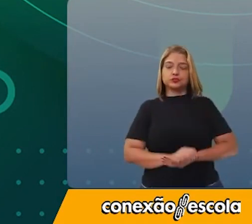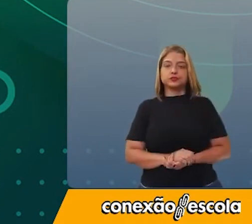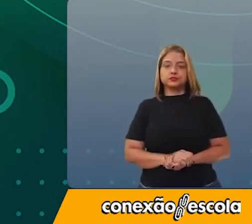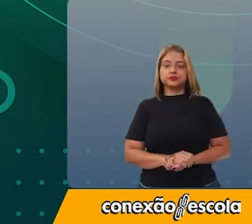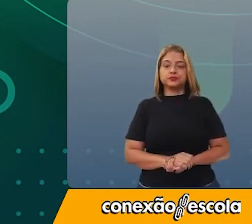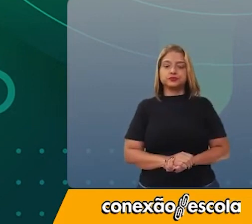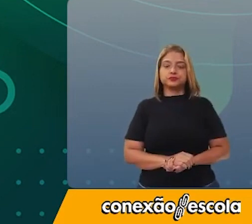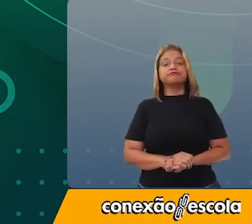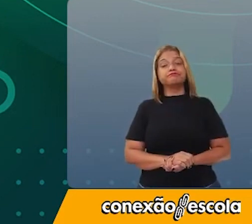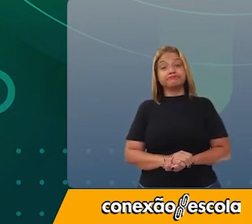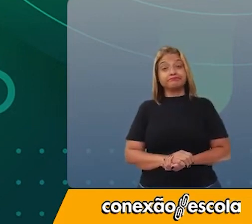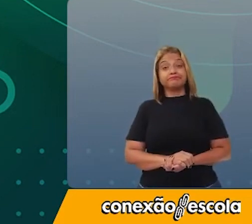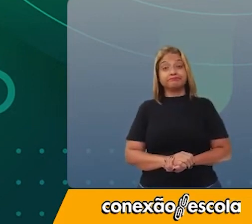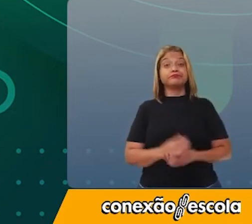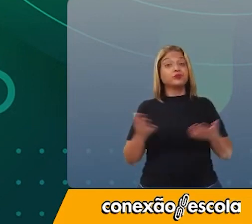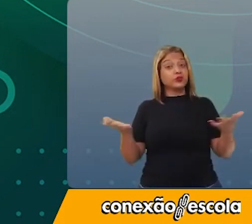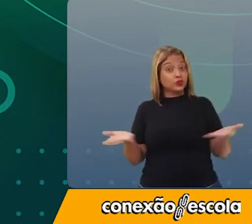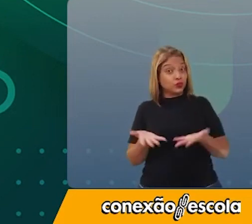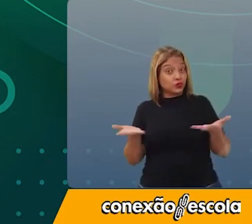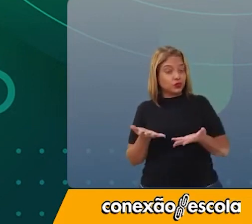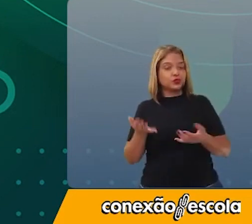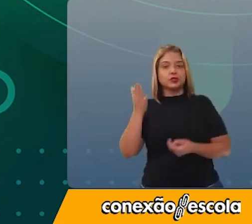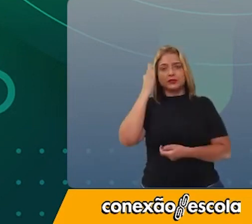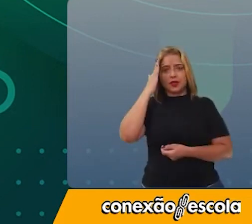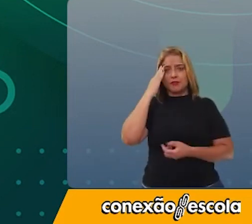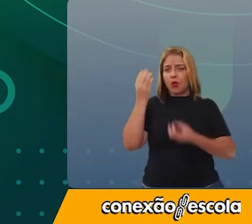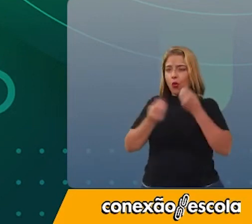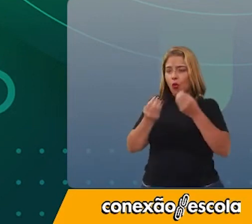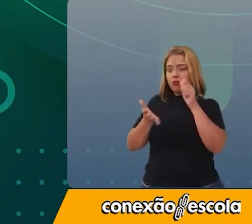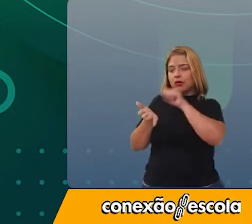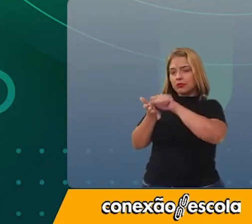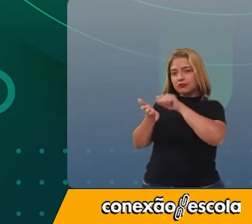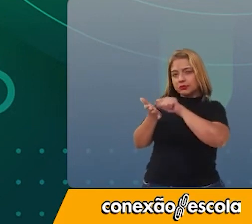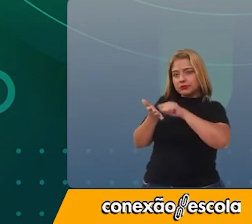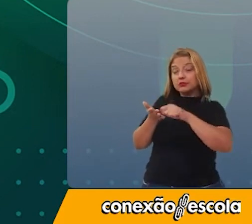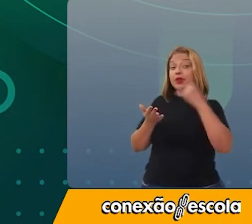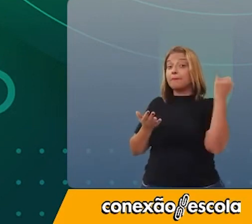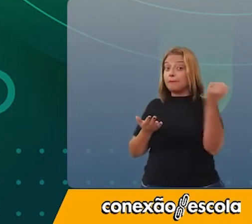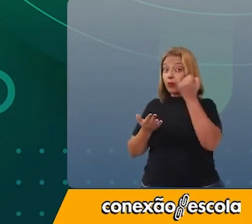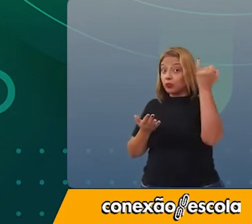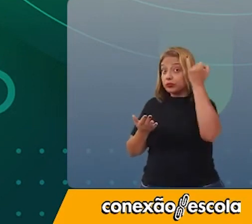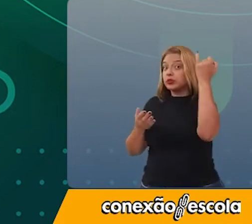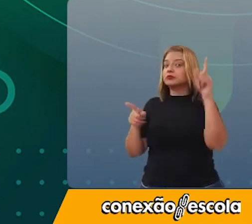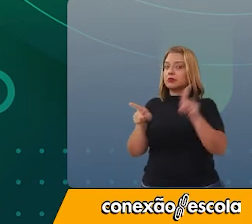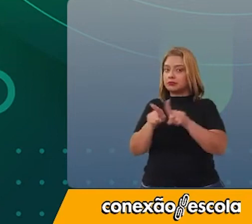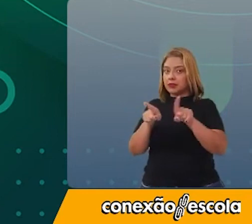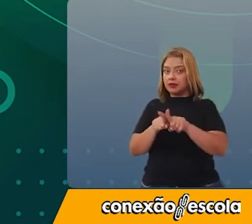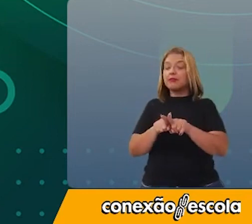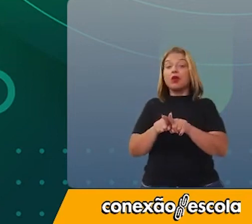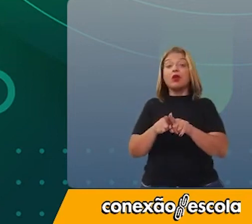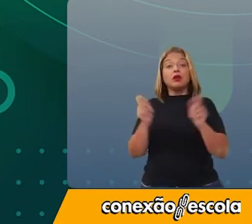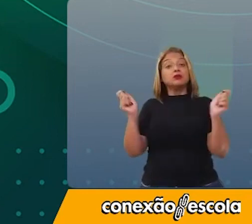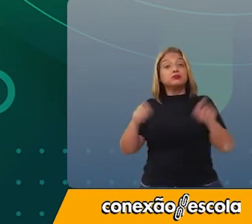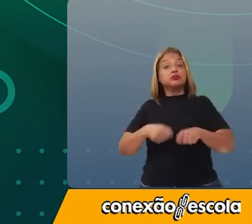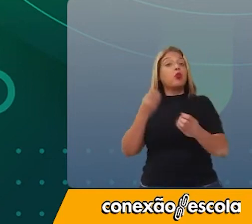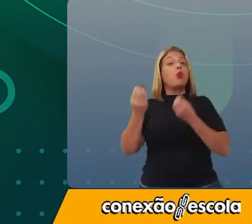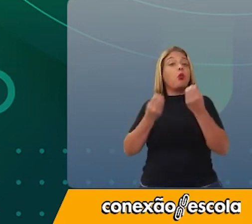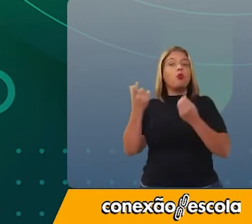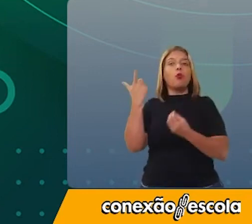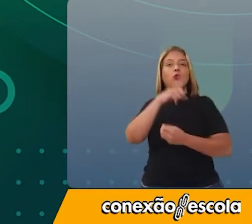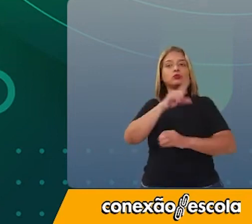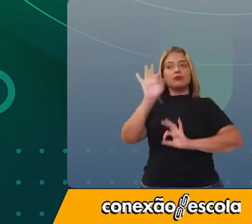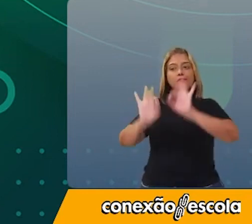é, hoje nós vimos então a respeito das anotações, da importância das anotações, inclusive para preparar um seminário